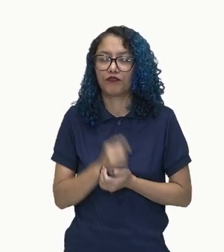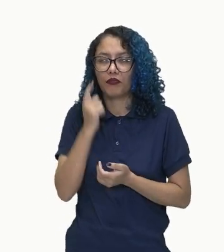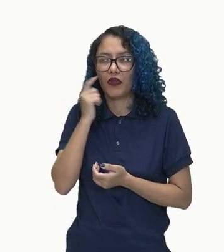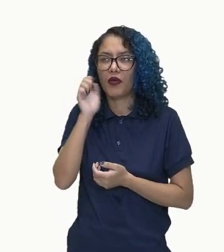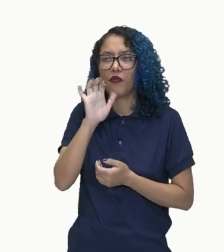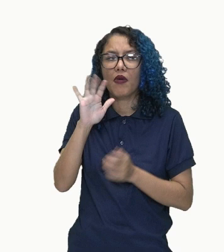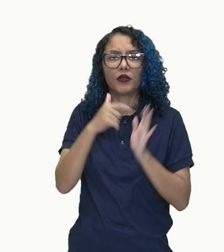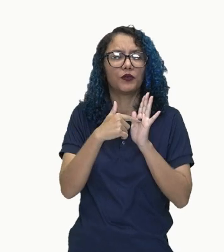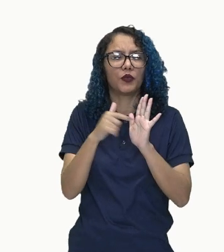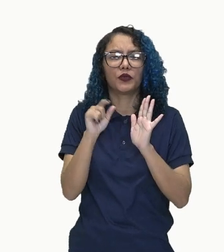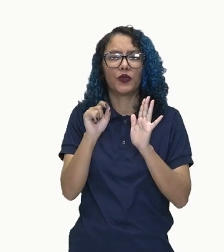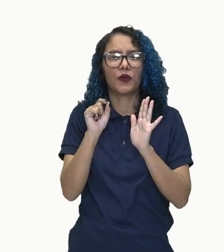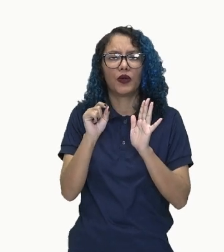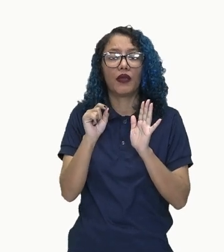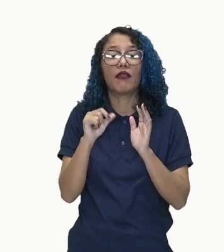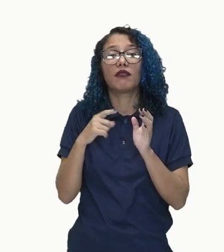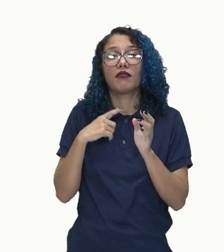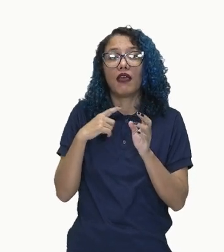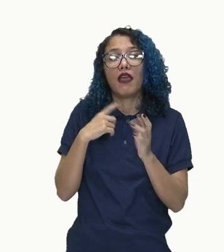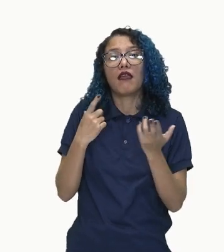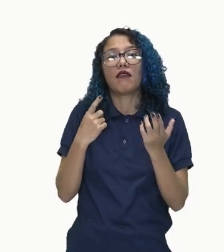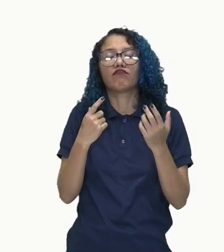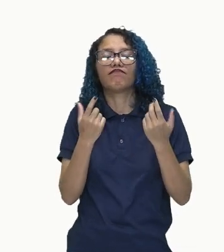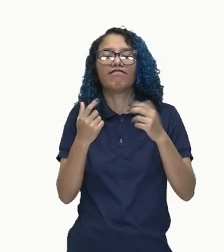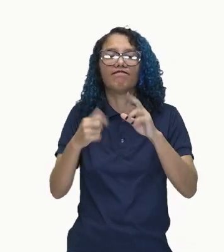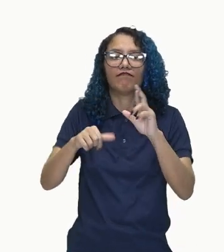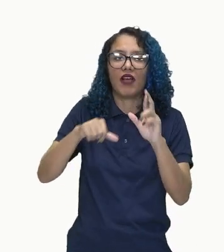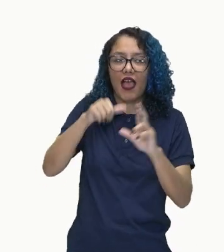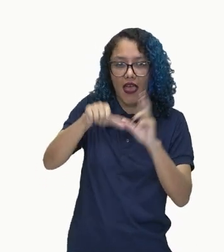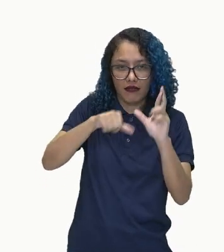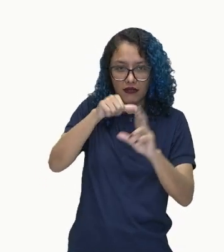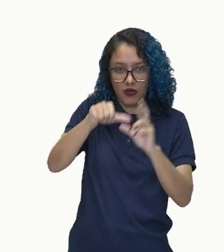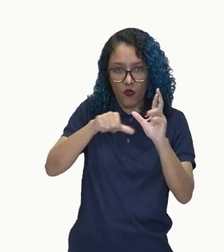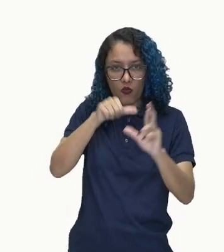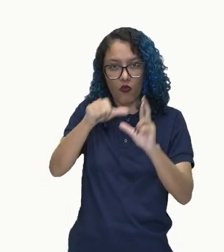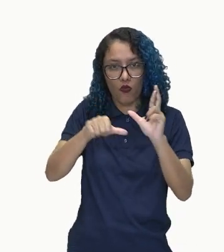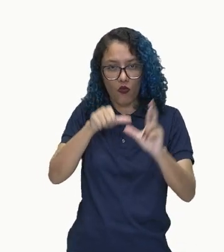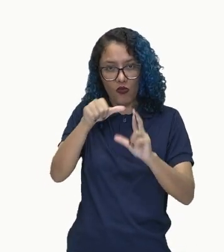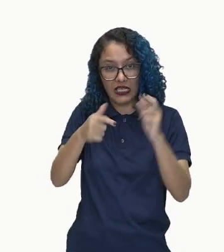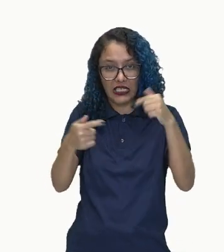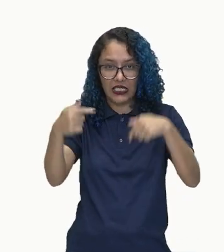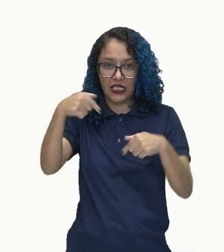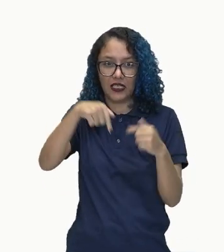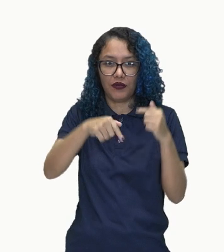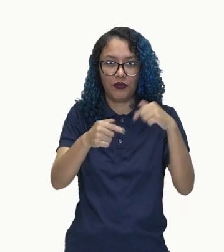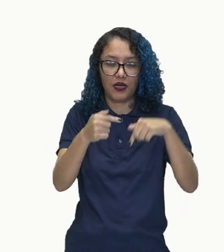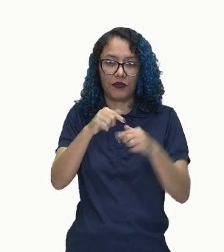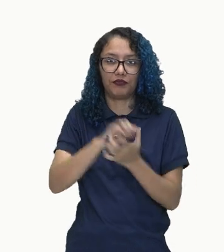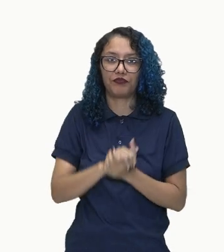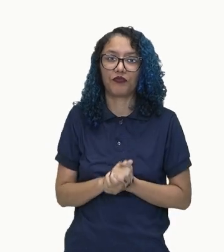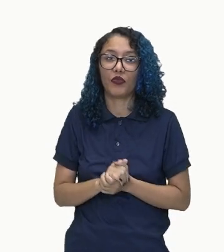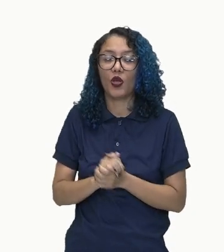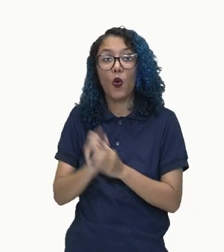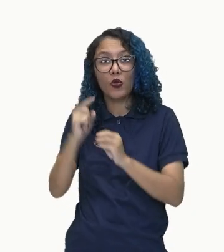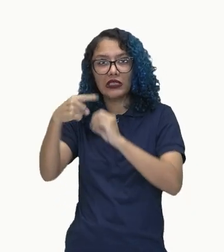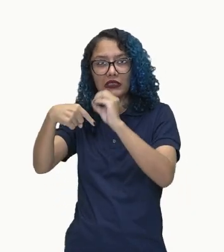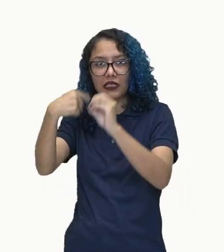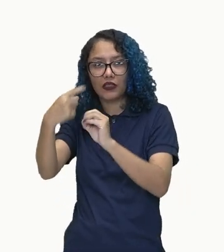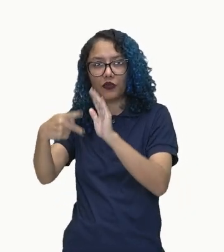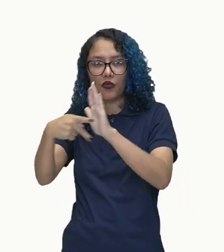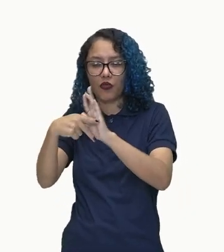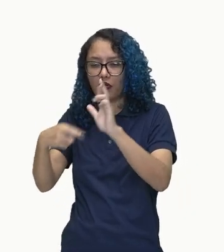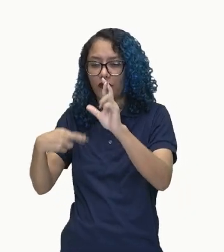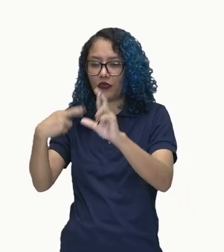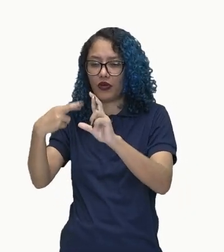química, né? Os átomos dos reagentes, o que acontece aí